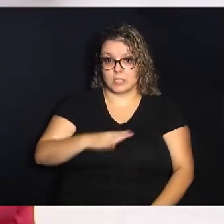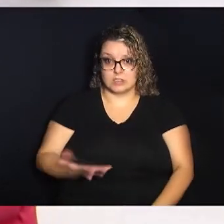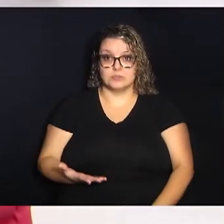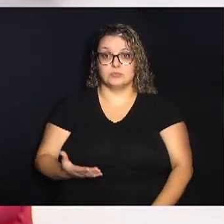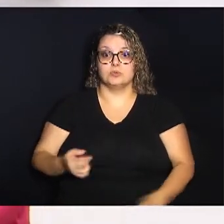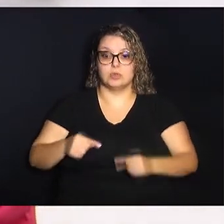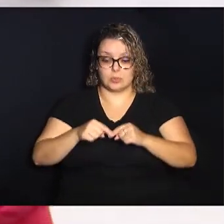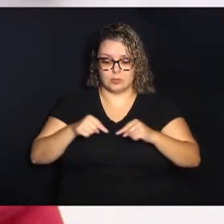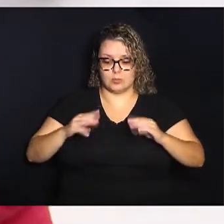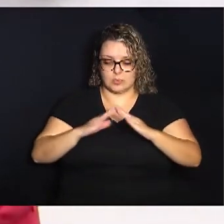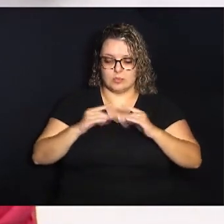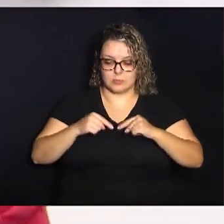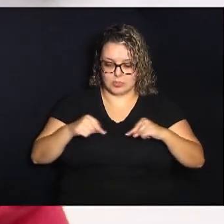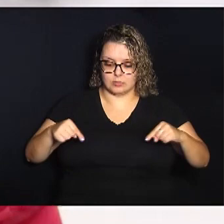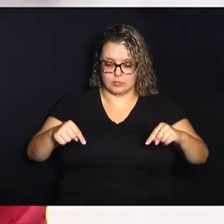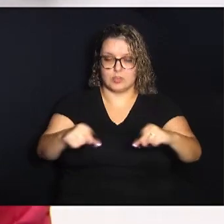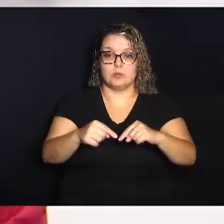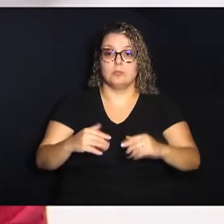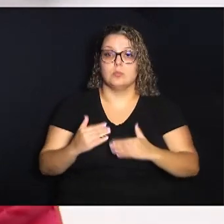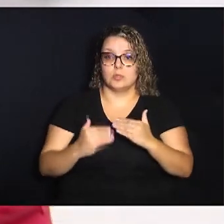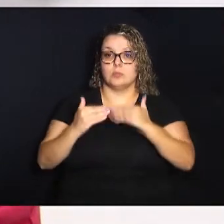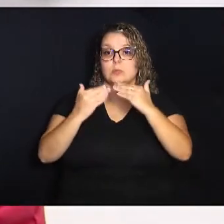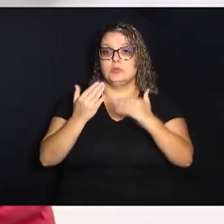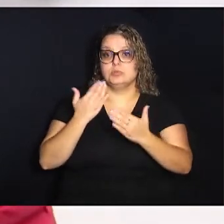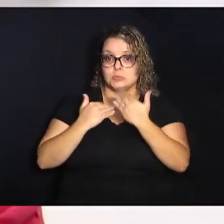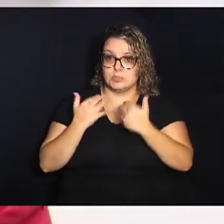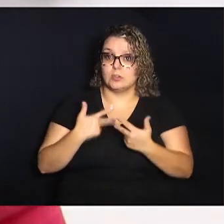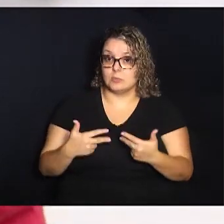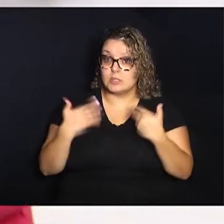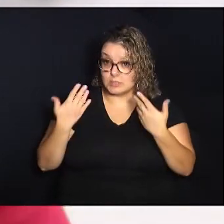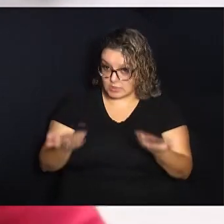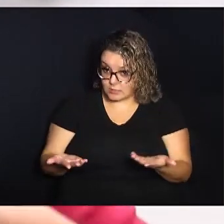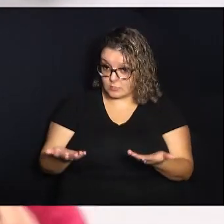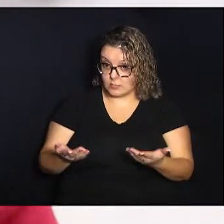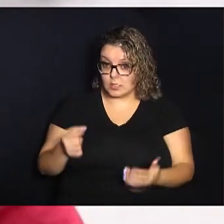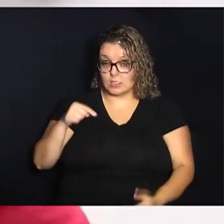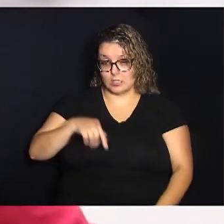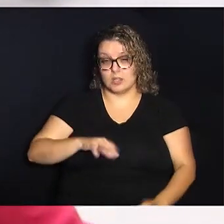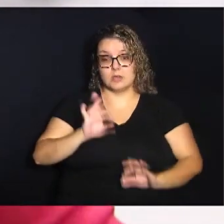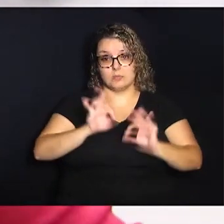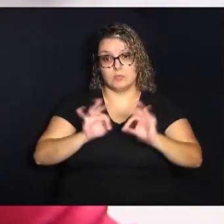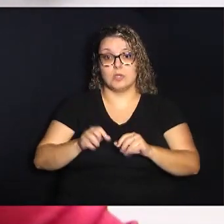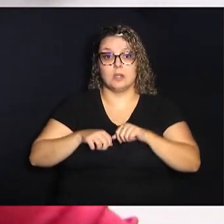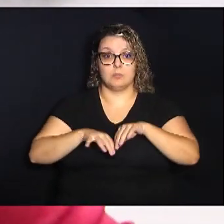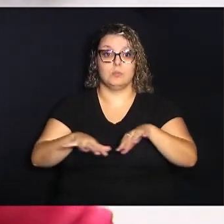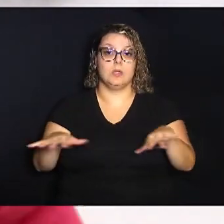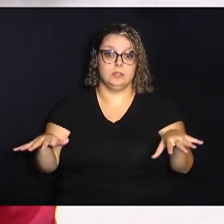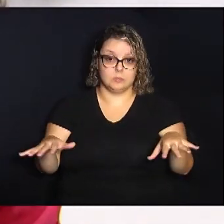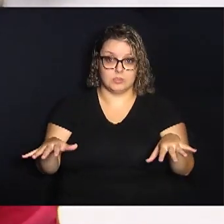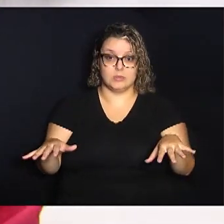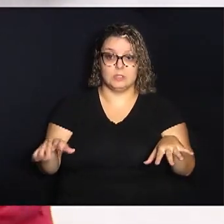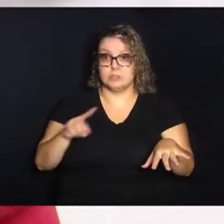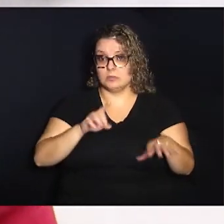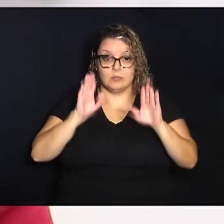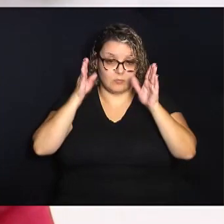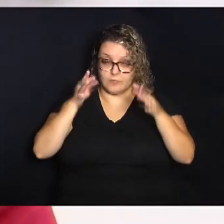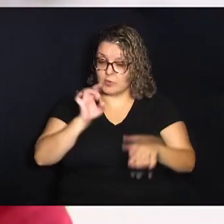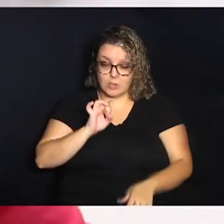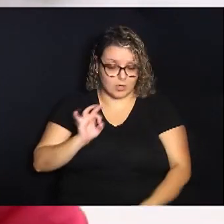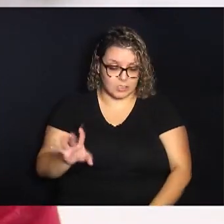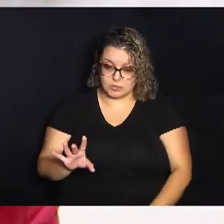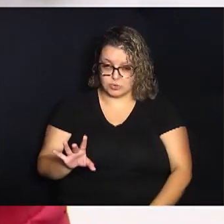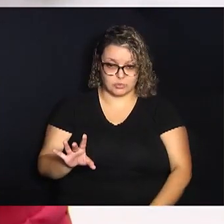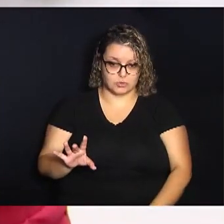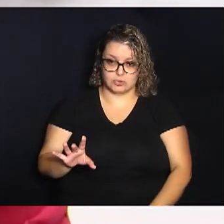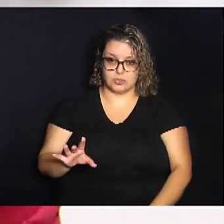quintais possam ser quintais produtores de alimentos. Então, esse projeto é um projeto muito amplo, ele não foca somente na questão